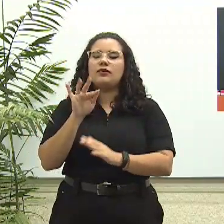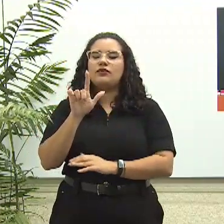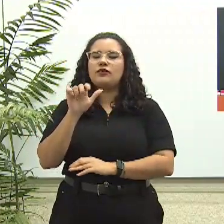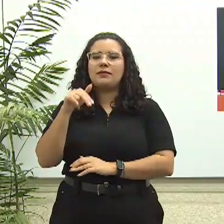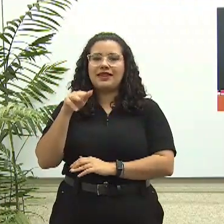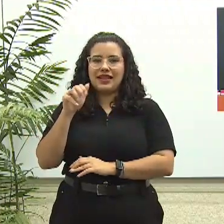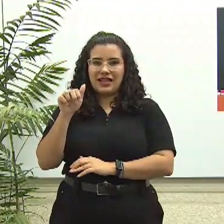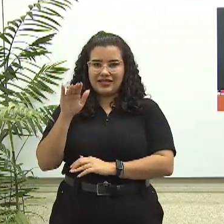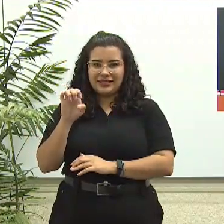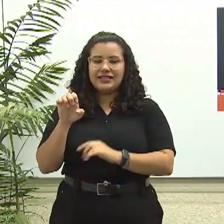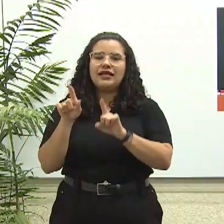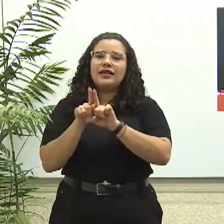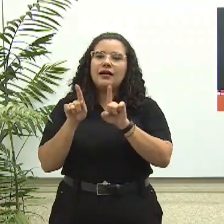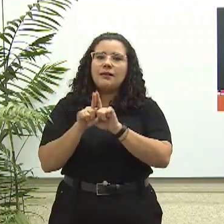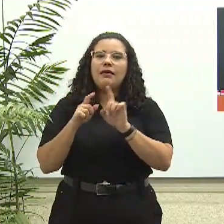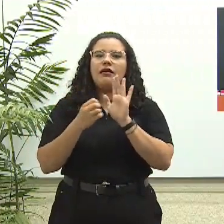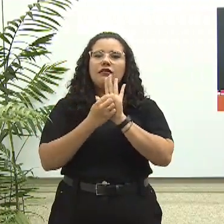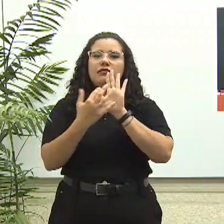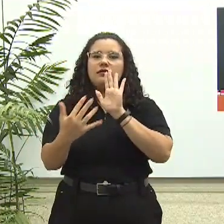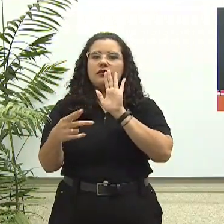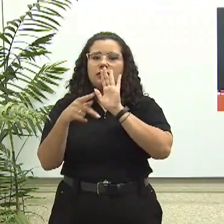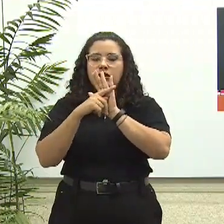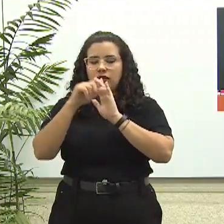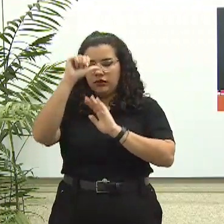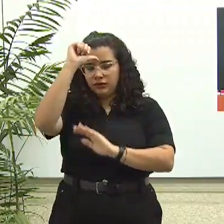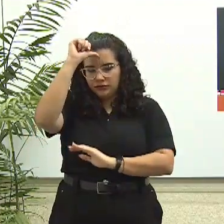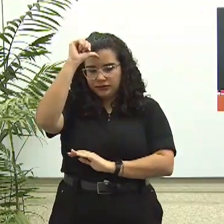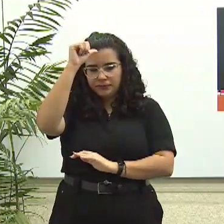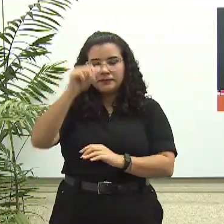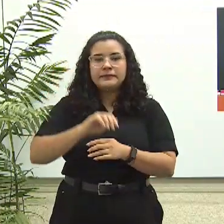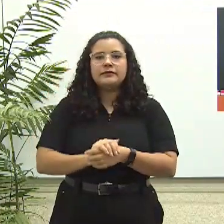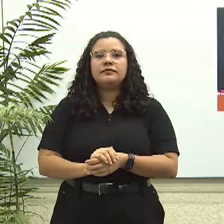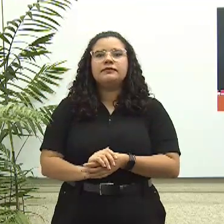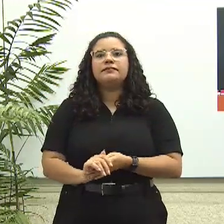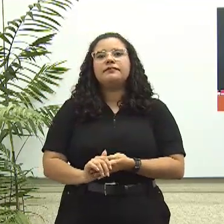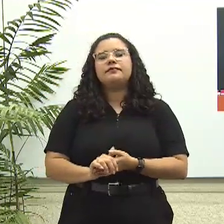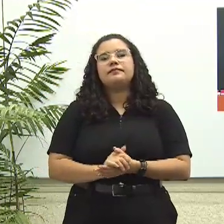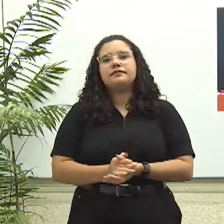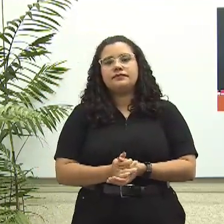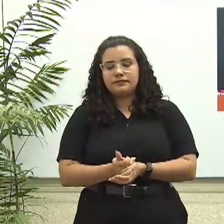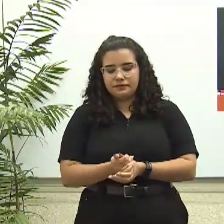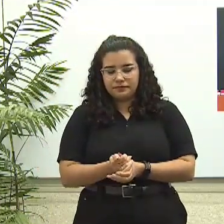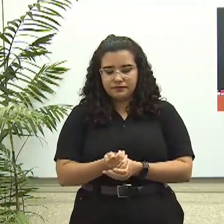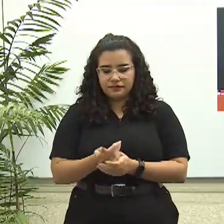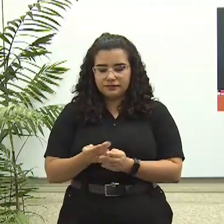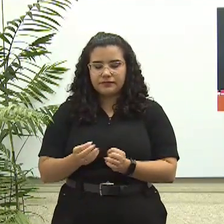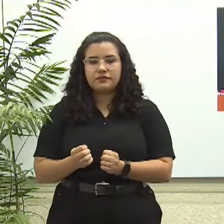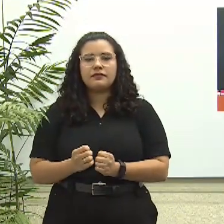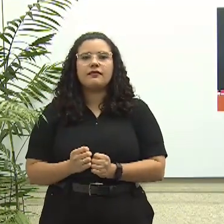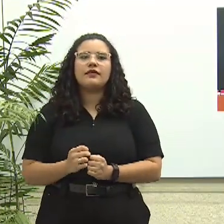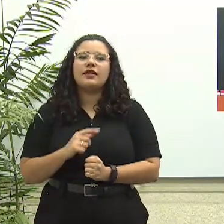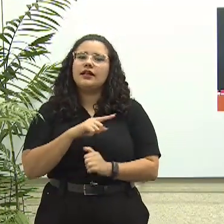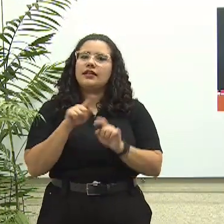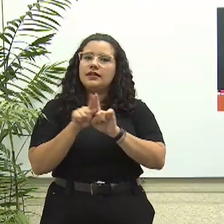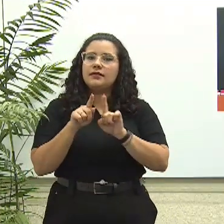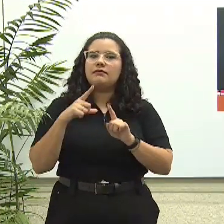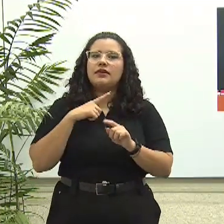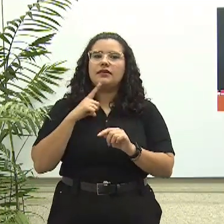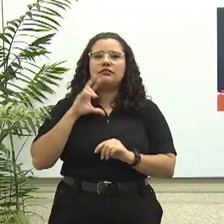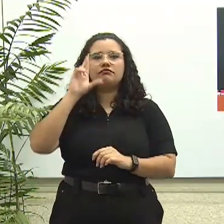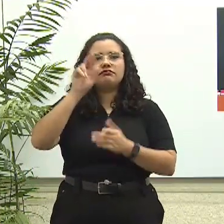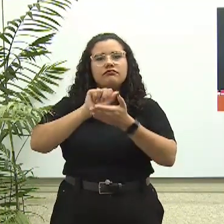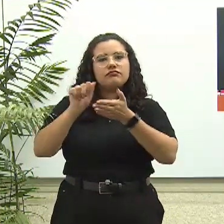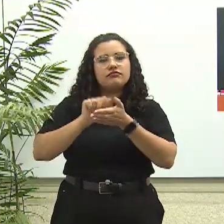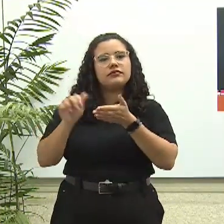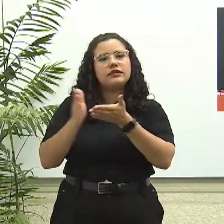e do núcleo reflexo de Palmares da Unifesp membro do coletivo fanon e autor de livros como fanon e a revolução